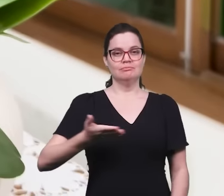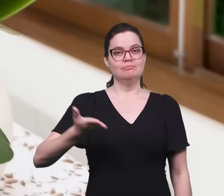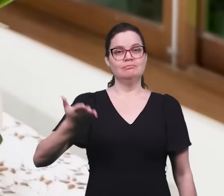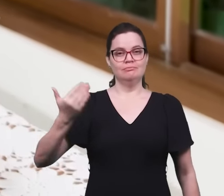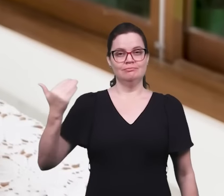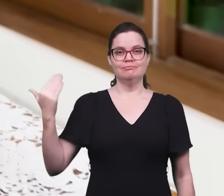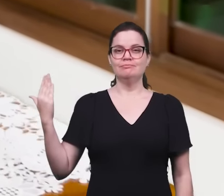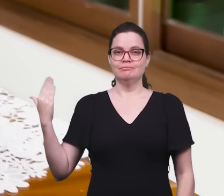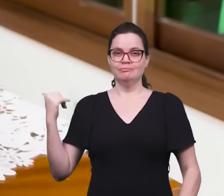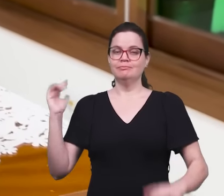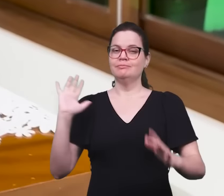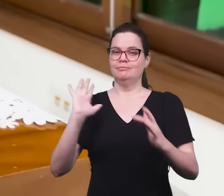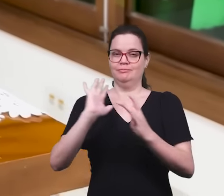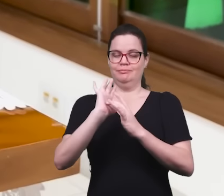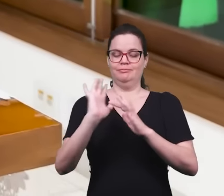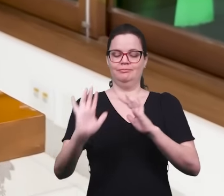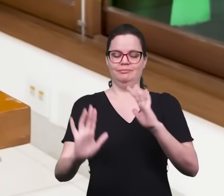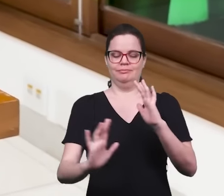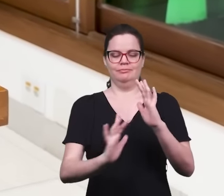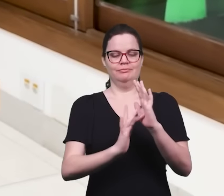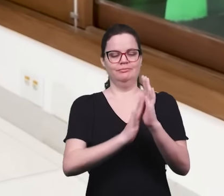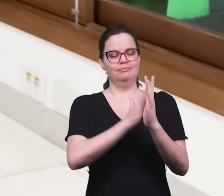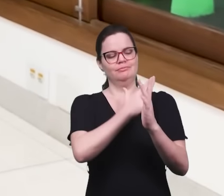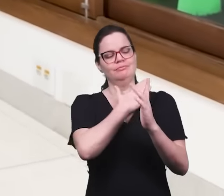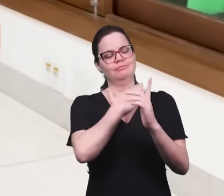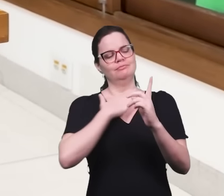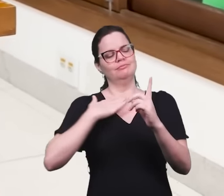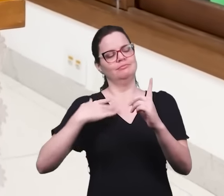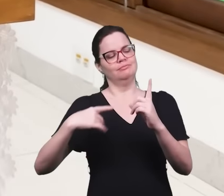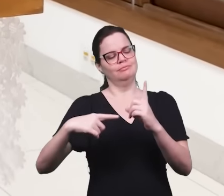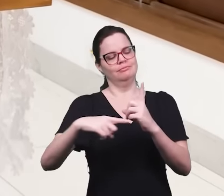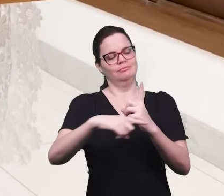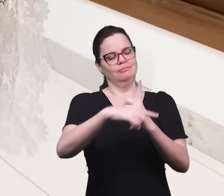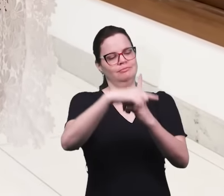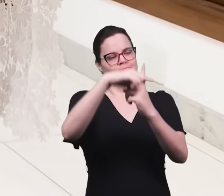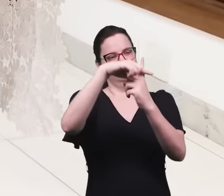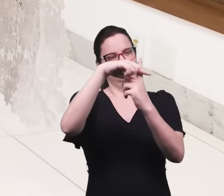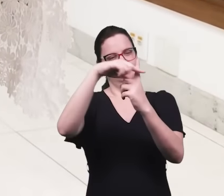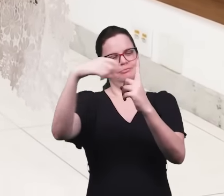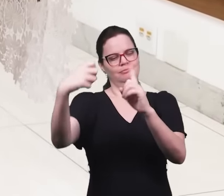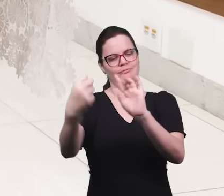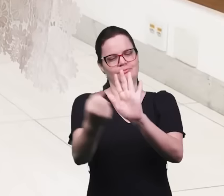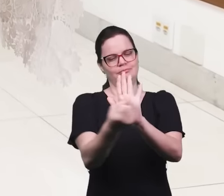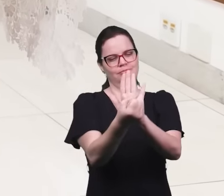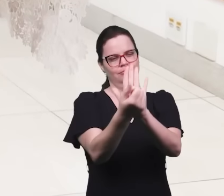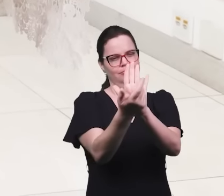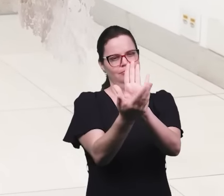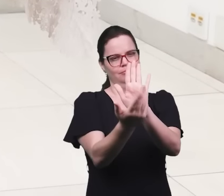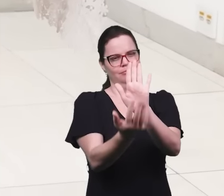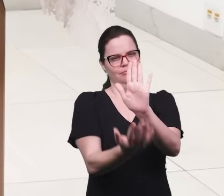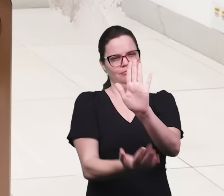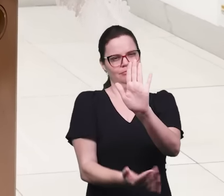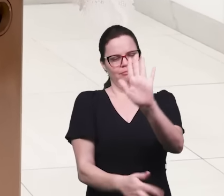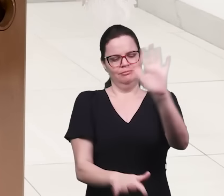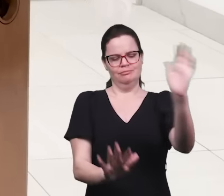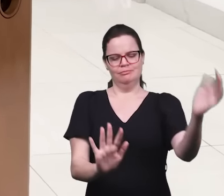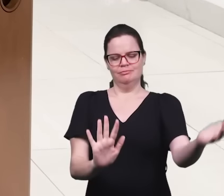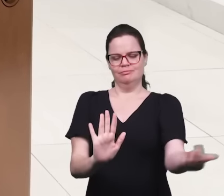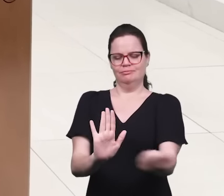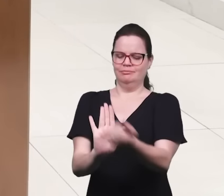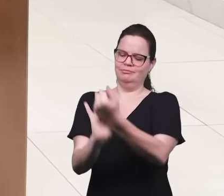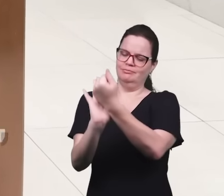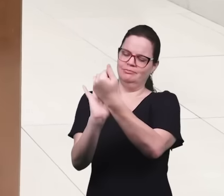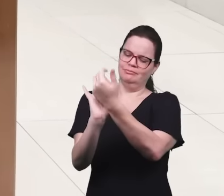O sangue de Jesus vertido ali